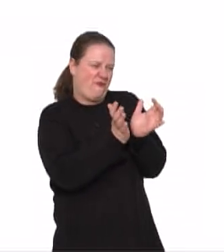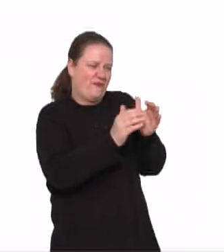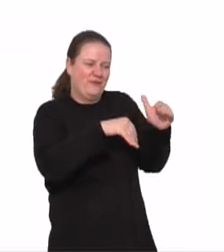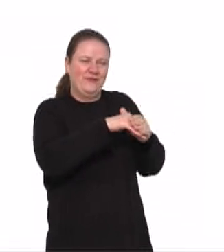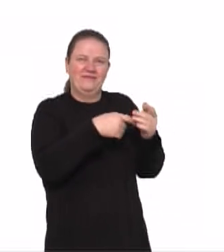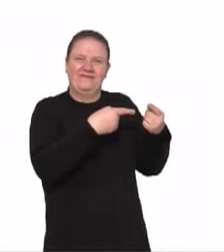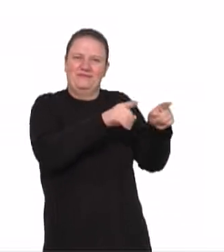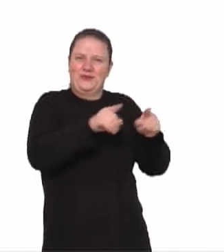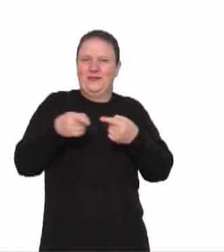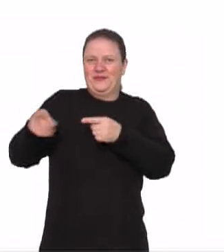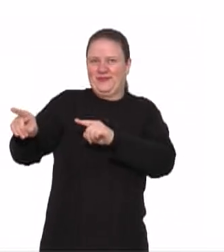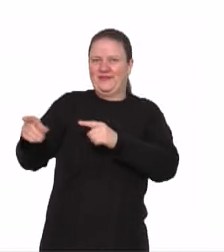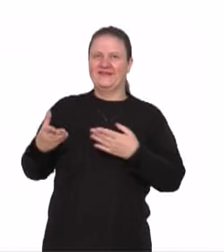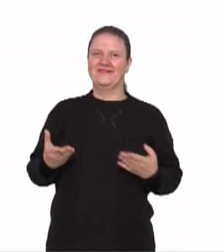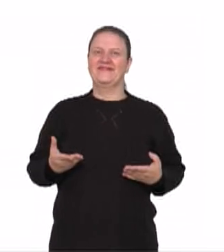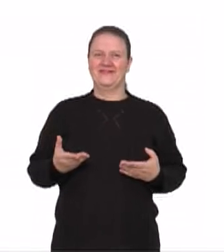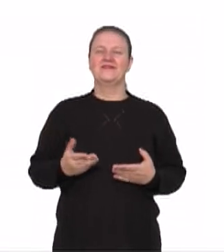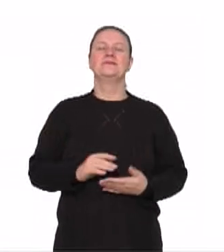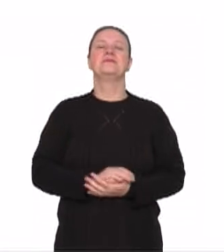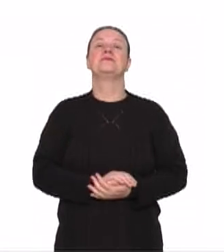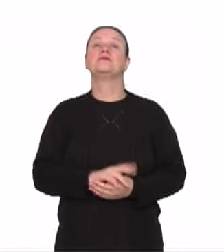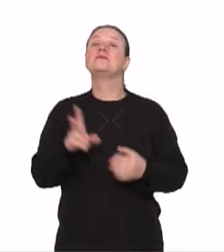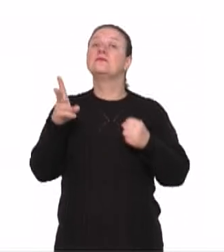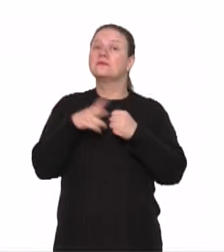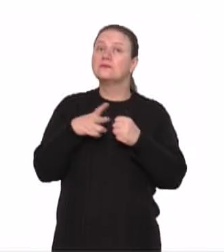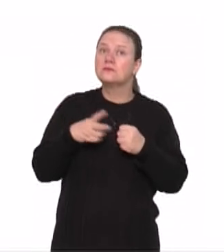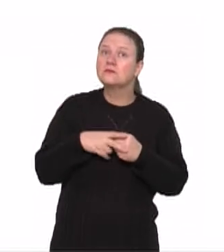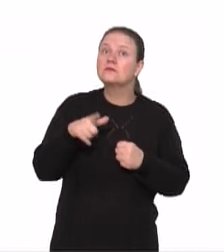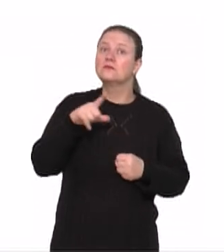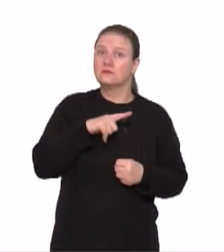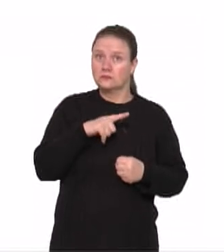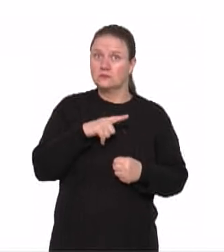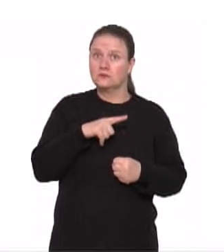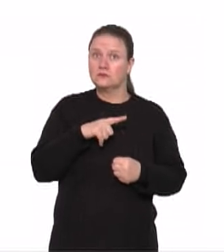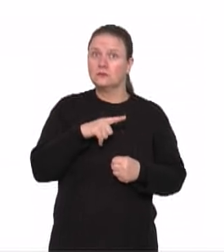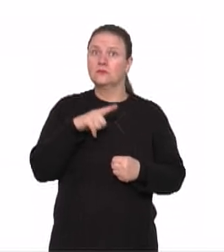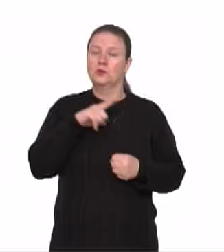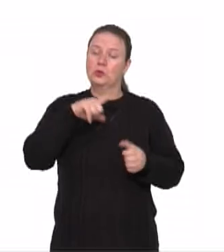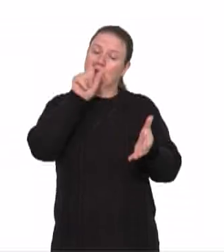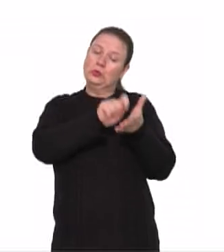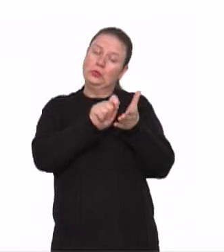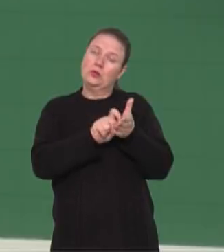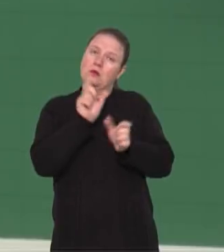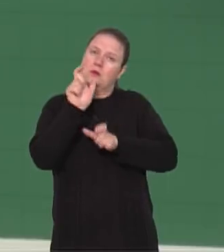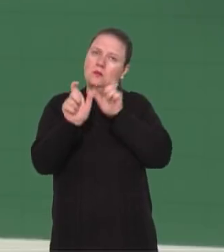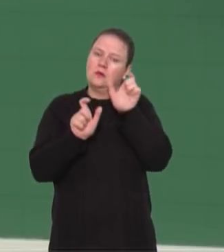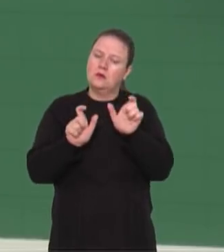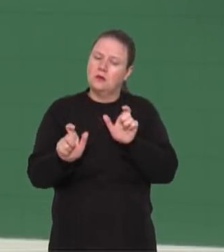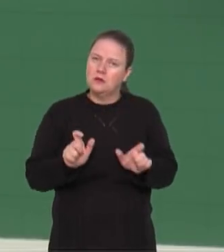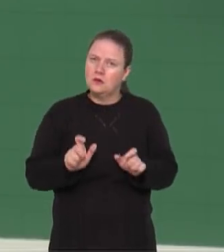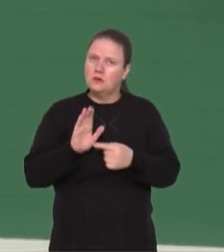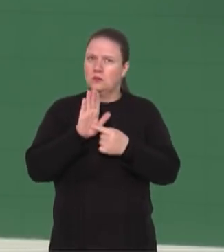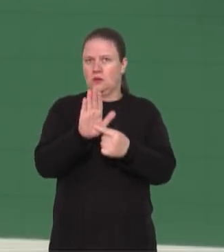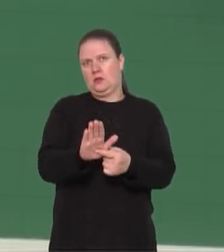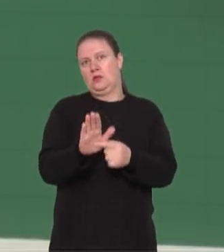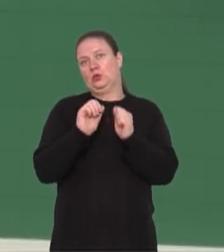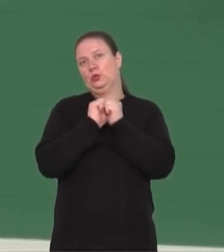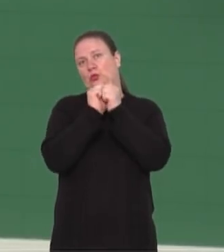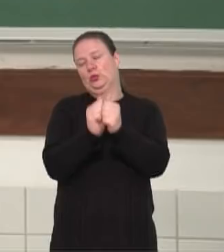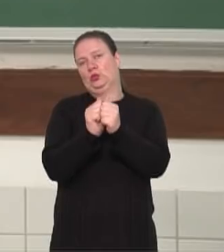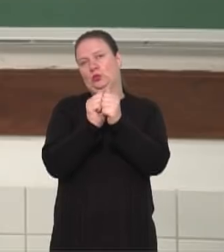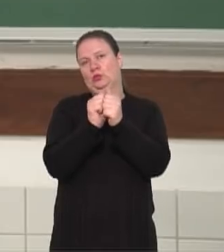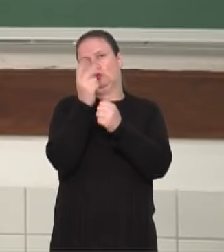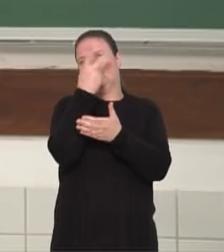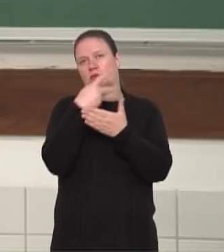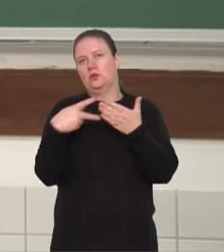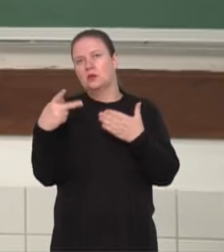Existem a linguagem verbal e a não verbal, a gente já estudou bem isso, né? A verbal é composta pelas palavras que estão ali na ilustração, na charge. A